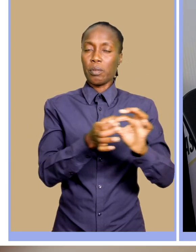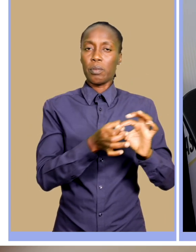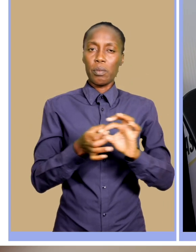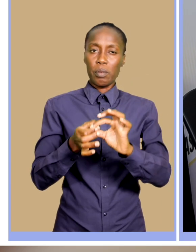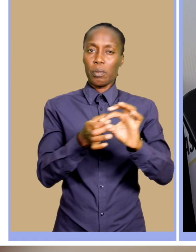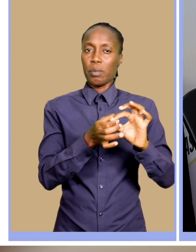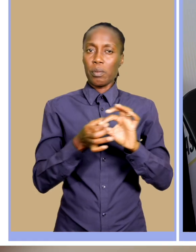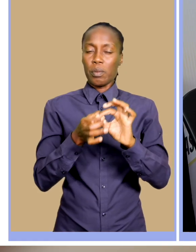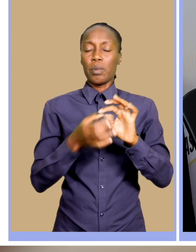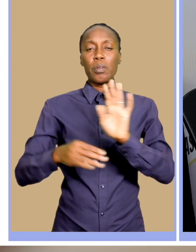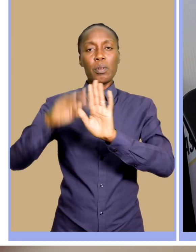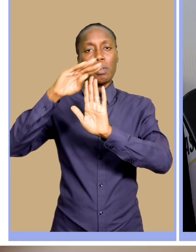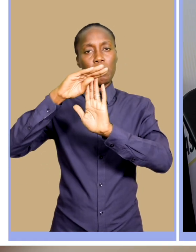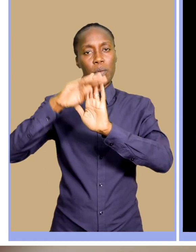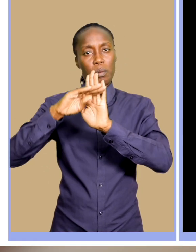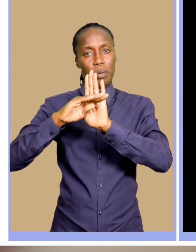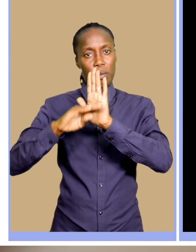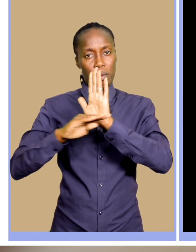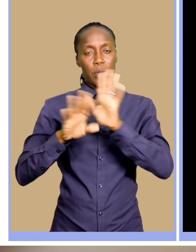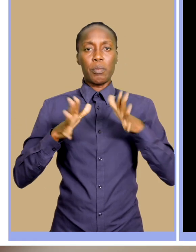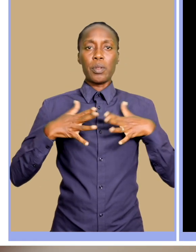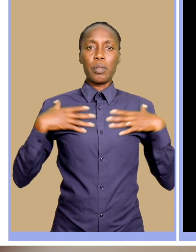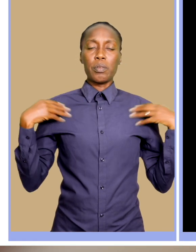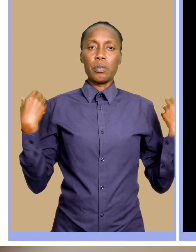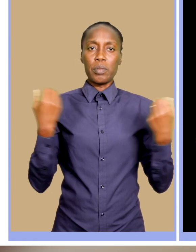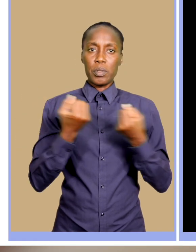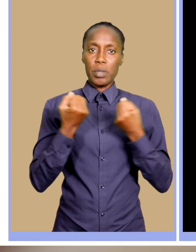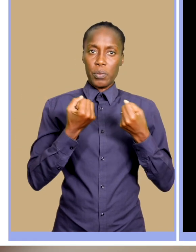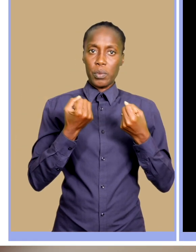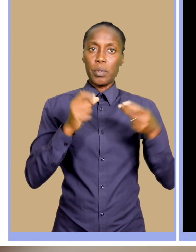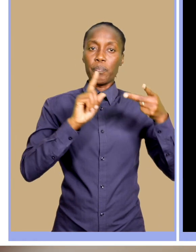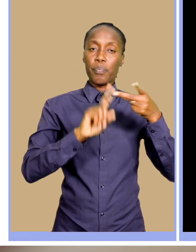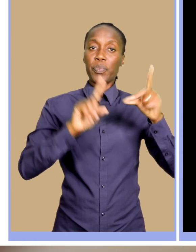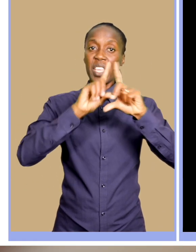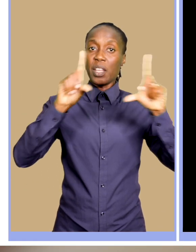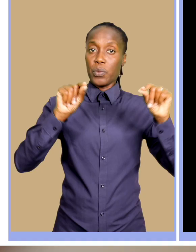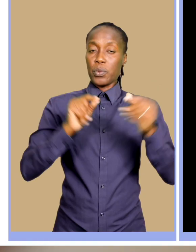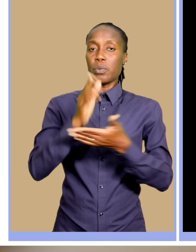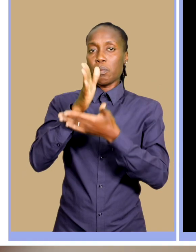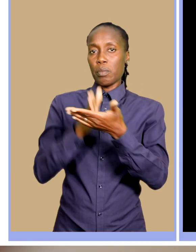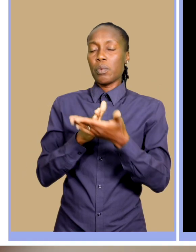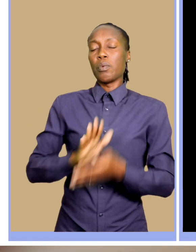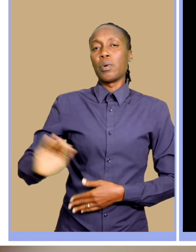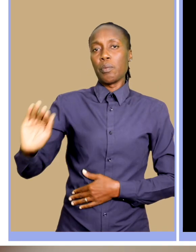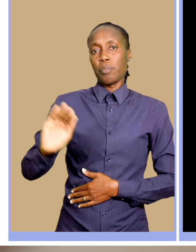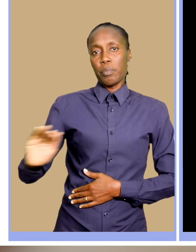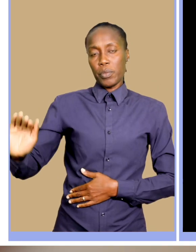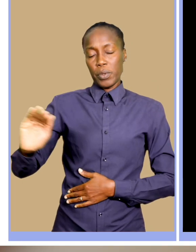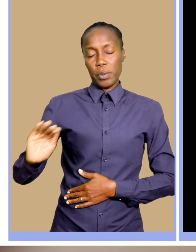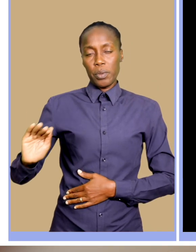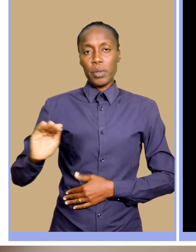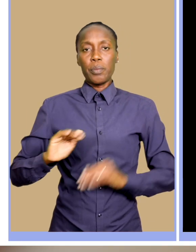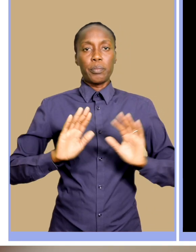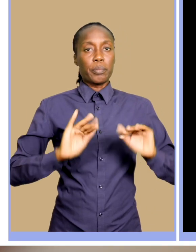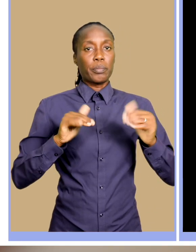e ambiente, não é? Vamos tratar desse assunto que eu já anunciei, saúde e mudanças climáticas.